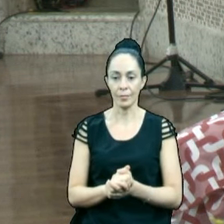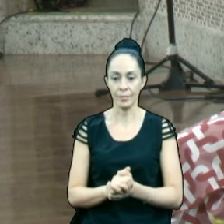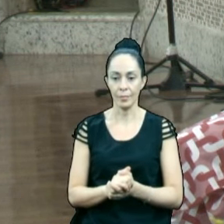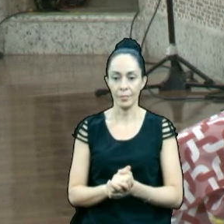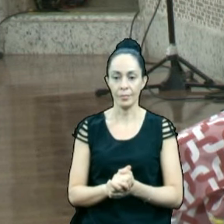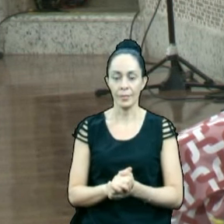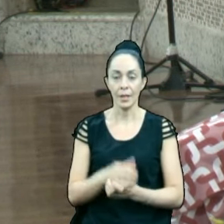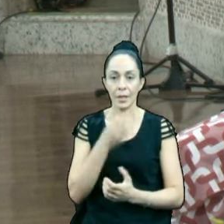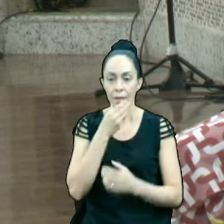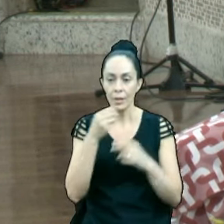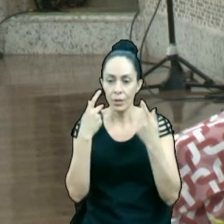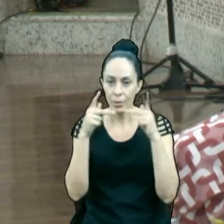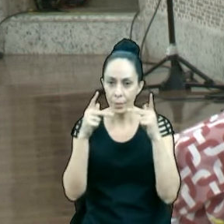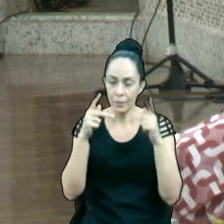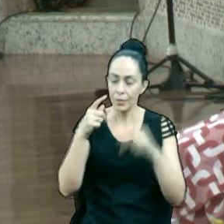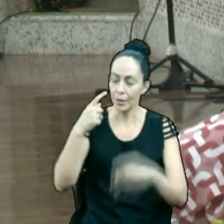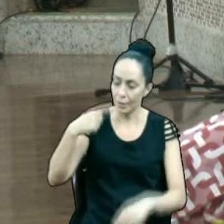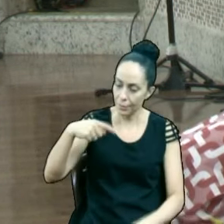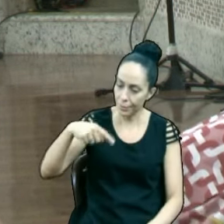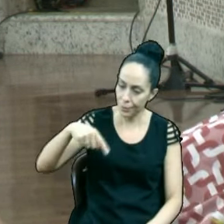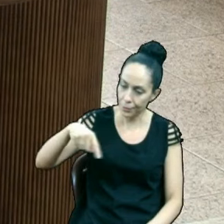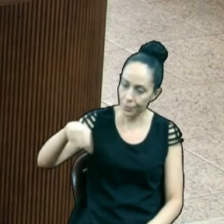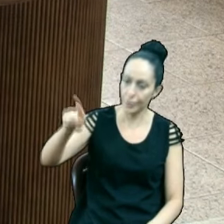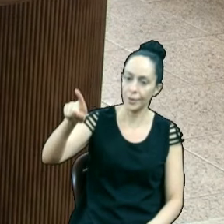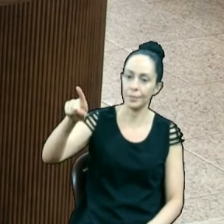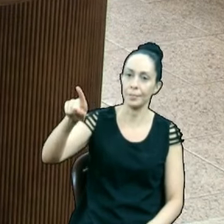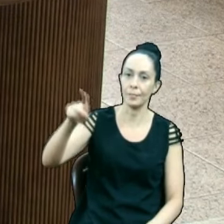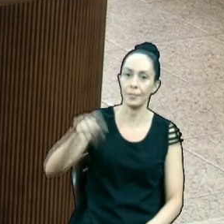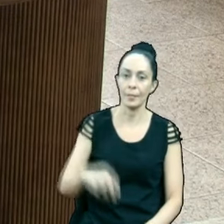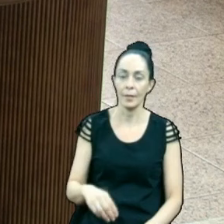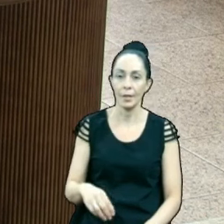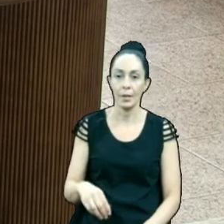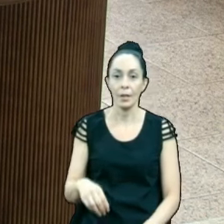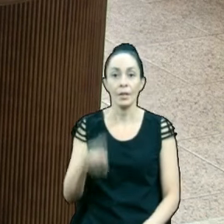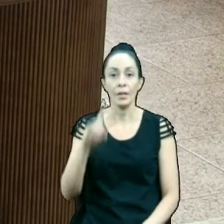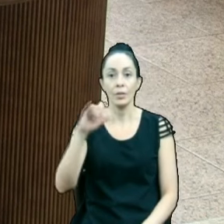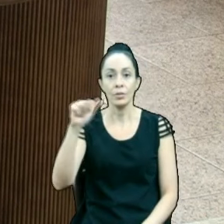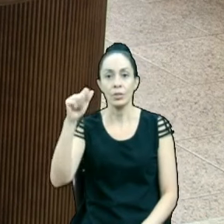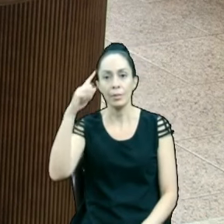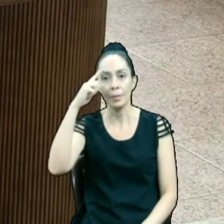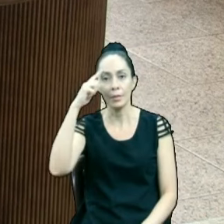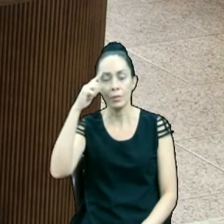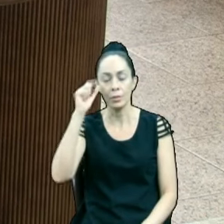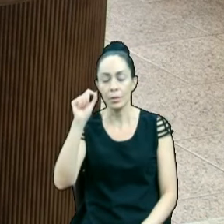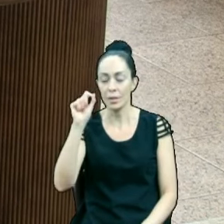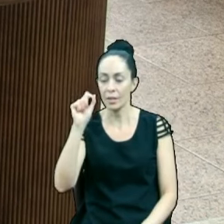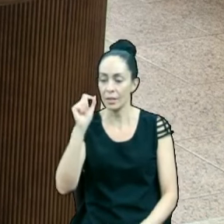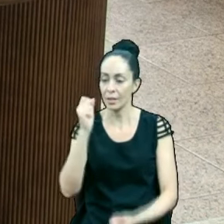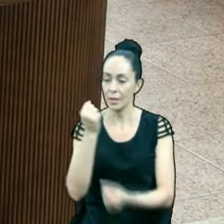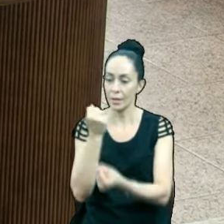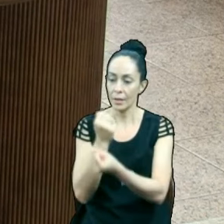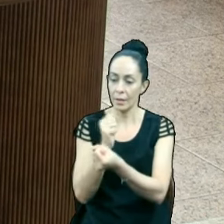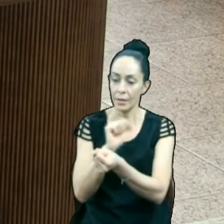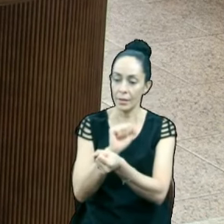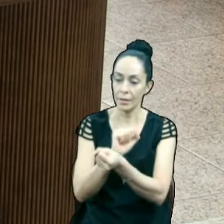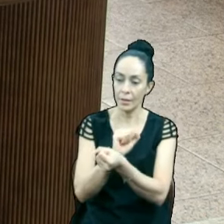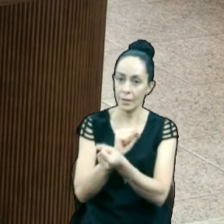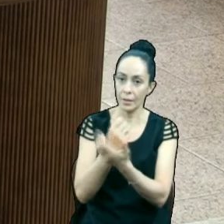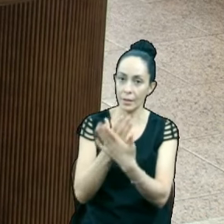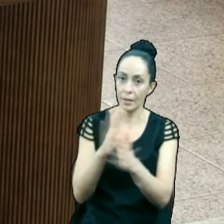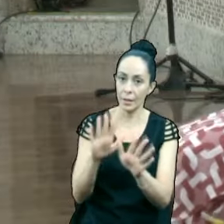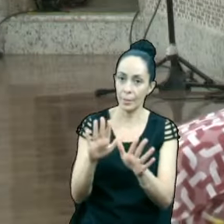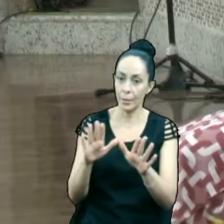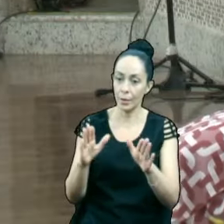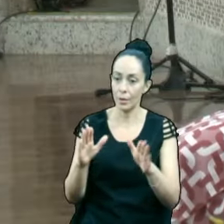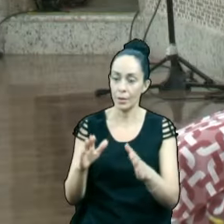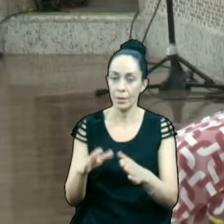e ele que achava que tinha terminado foi usado por Deus para fazer algo